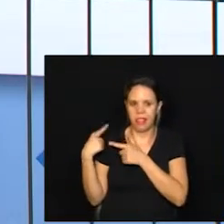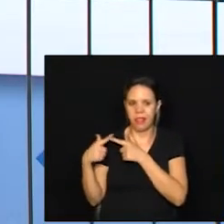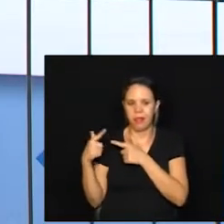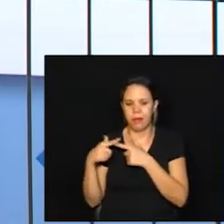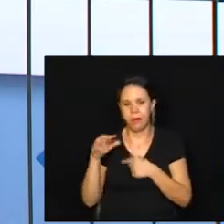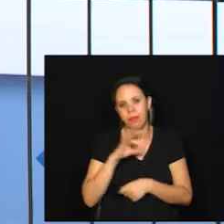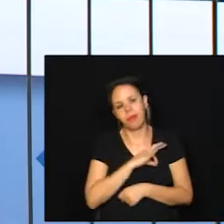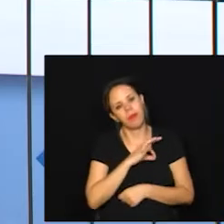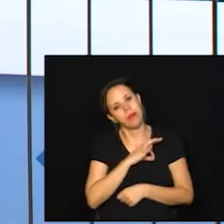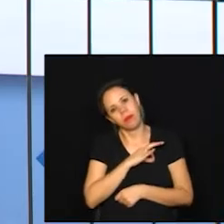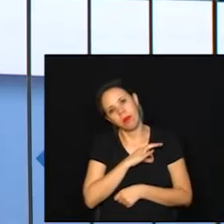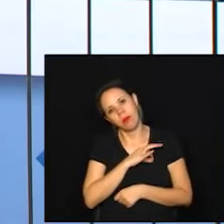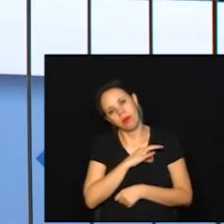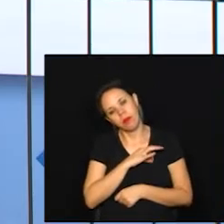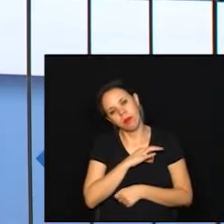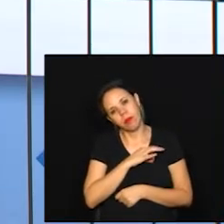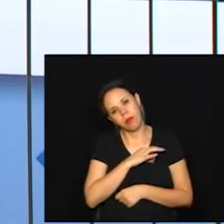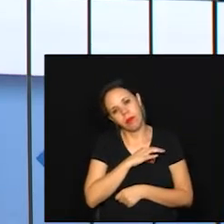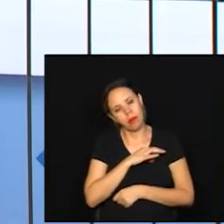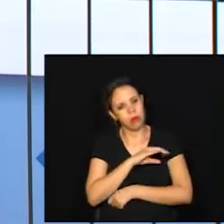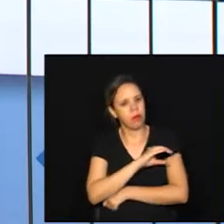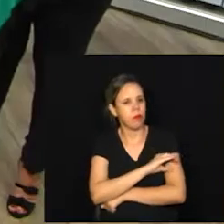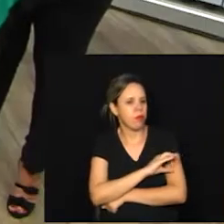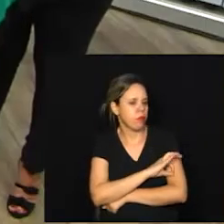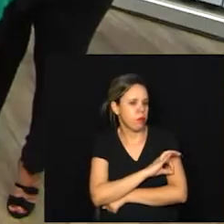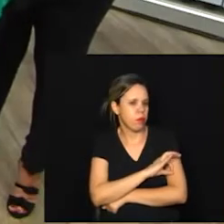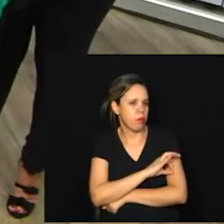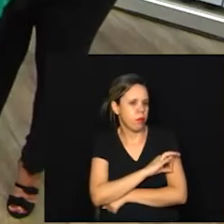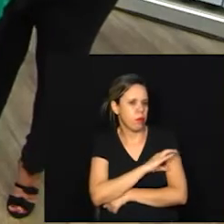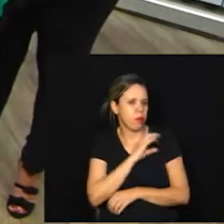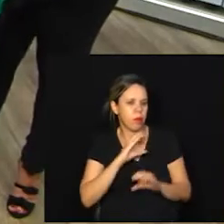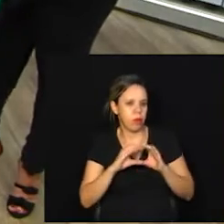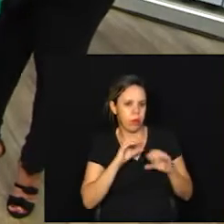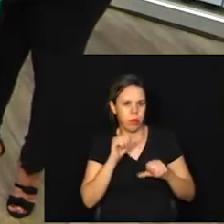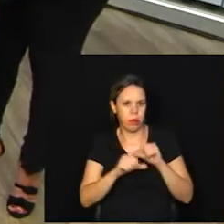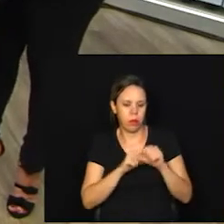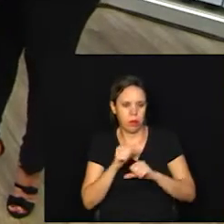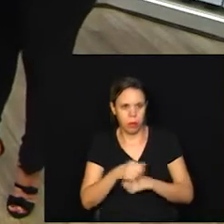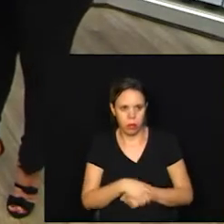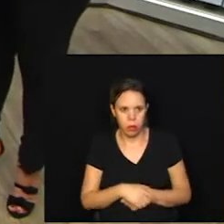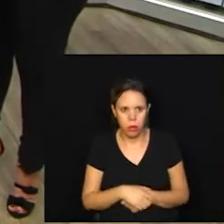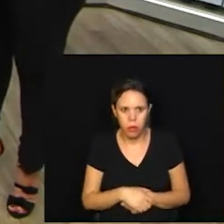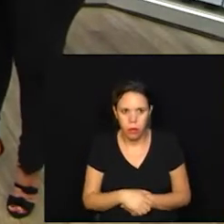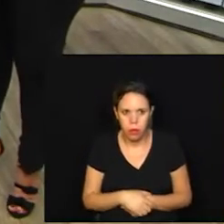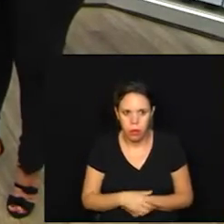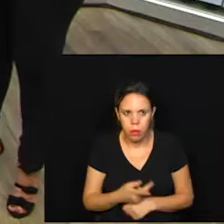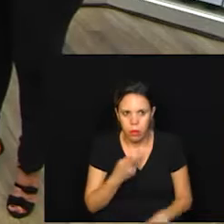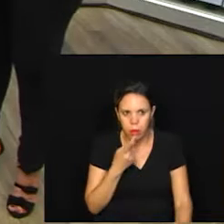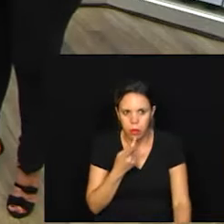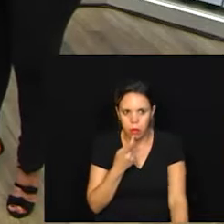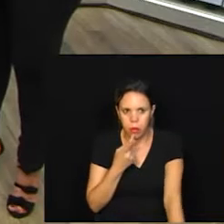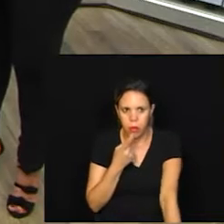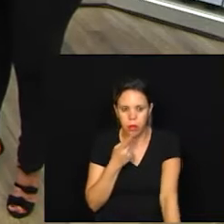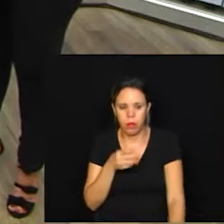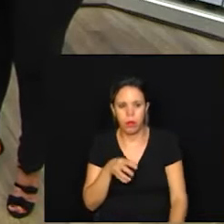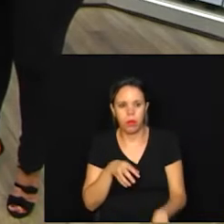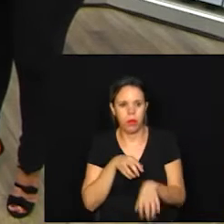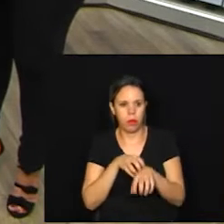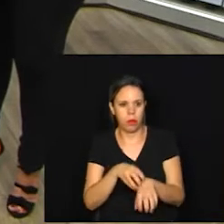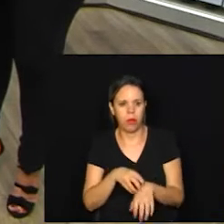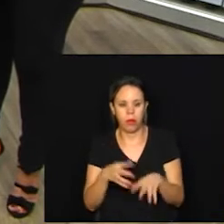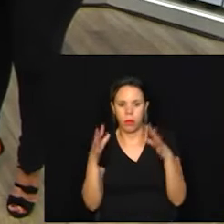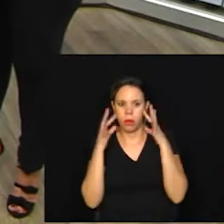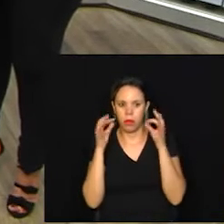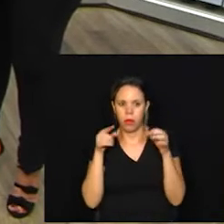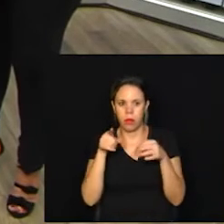Polícia Civil, diz a nota da Secretaria de Comunicação. Mudando um pouquinho de assunto agora, vamos falar de transporte.